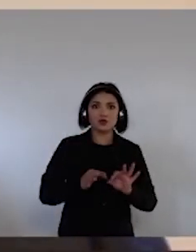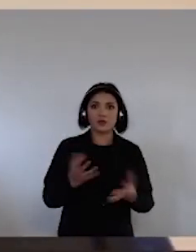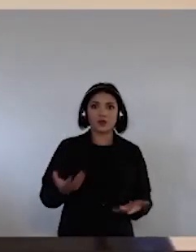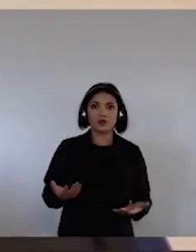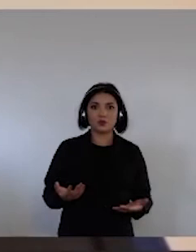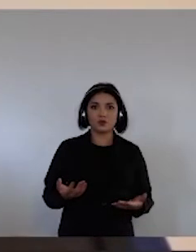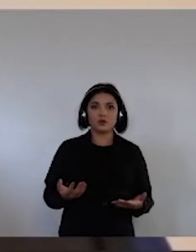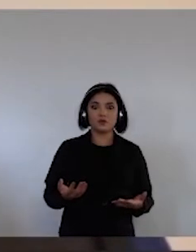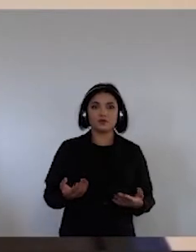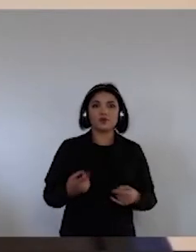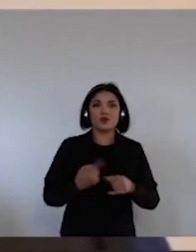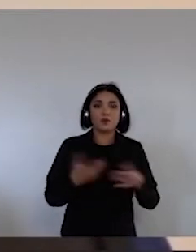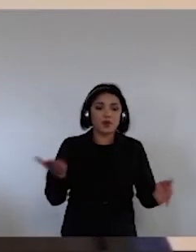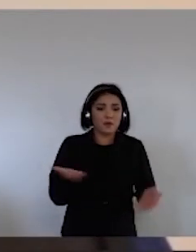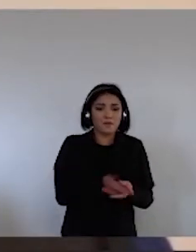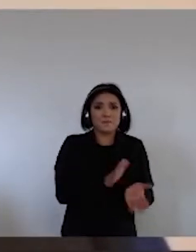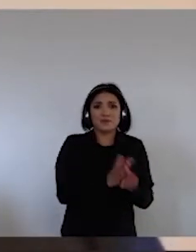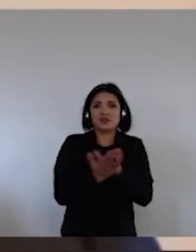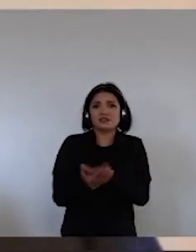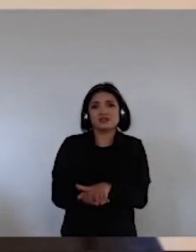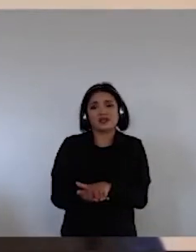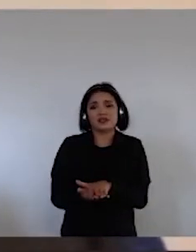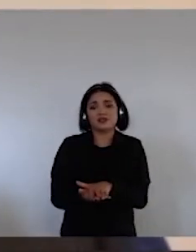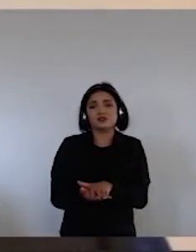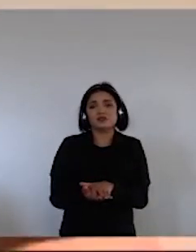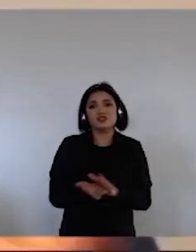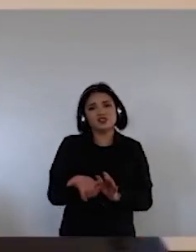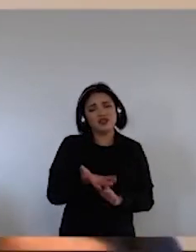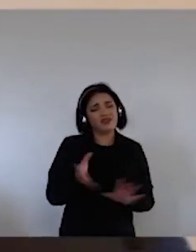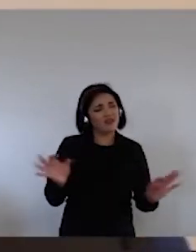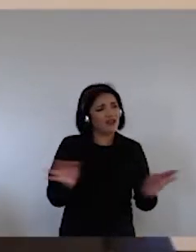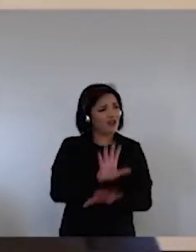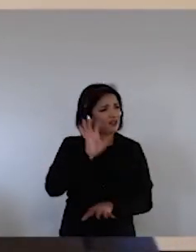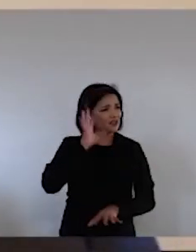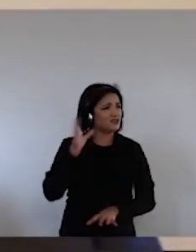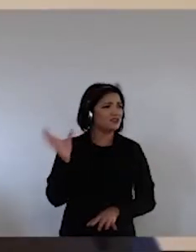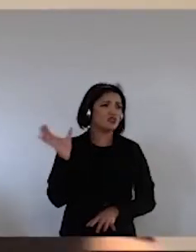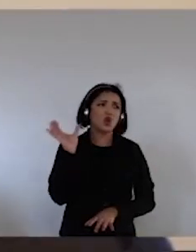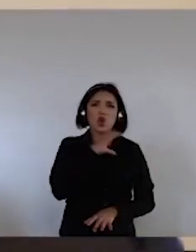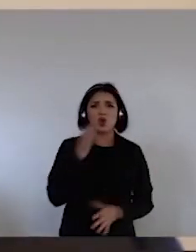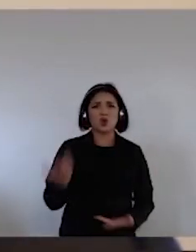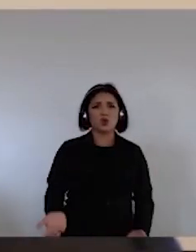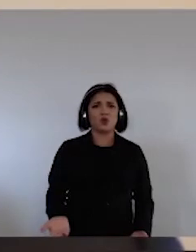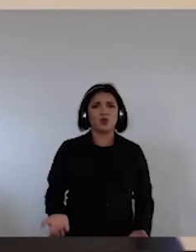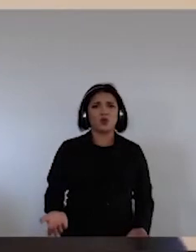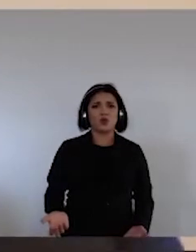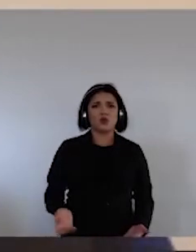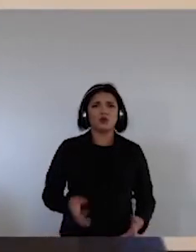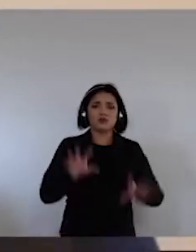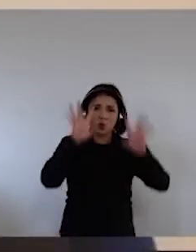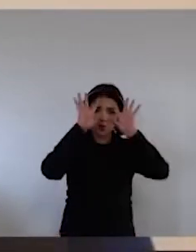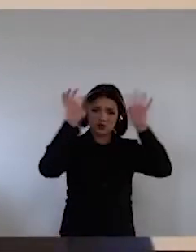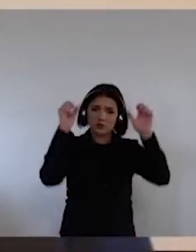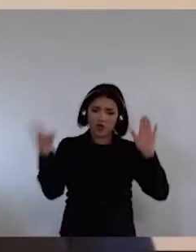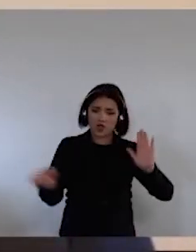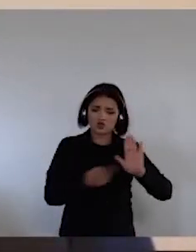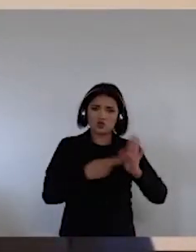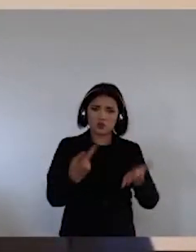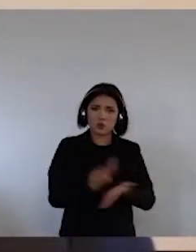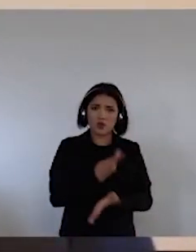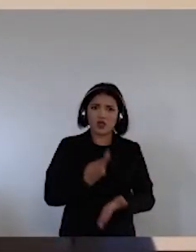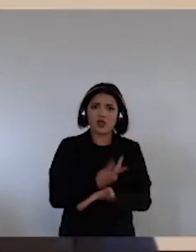isso muito grave, Cristiane, mas eu também fico extremamente incomodado, porque no Brasil muita coisa